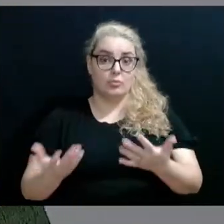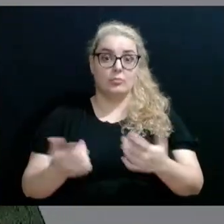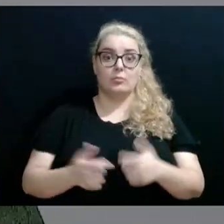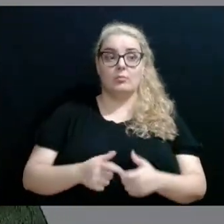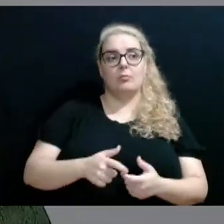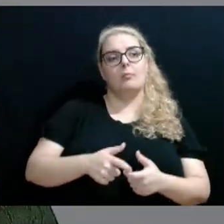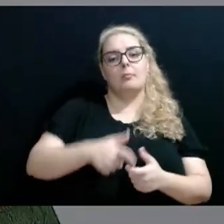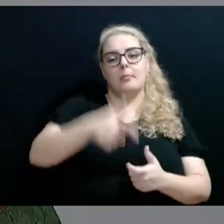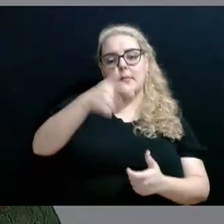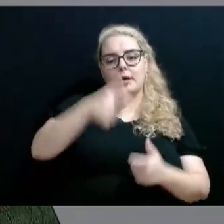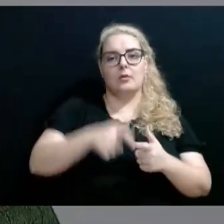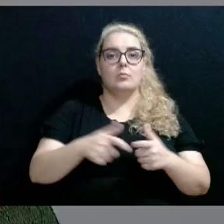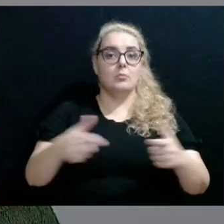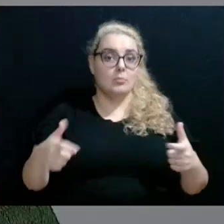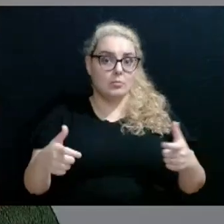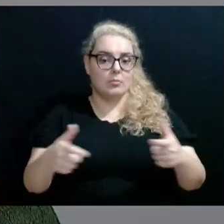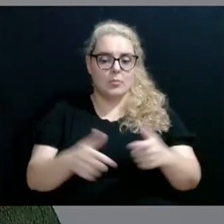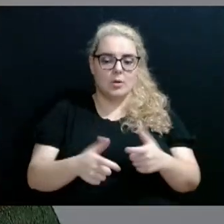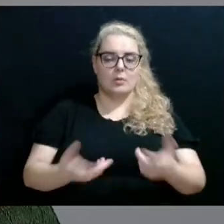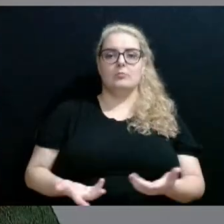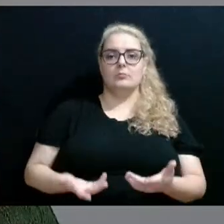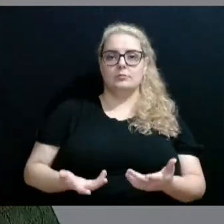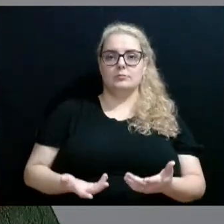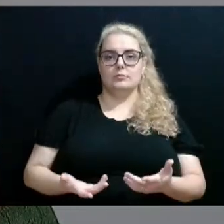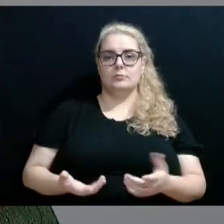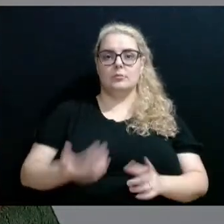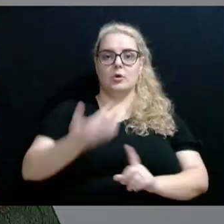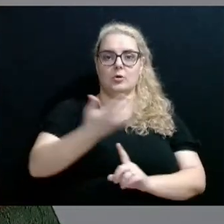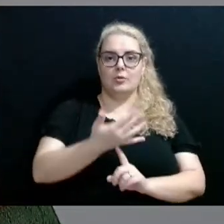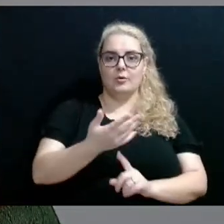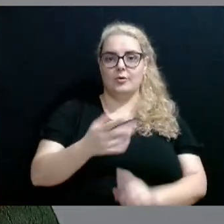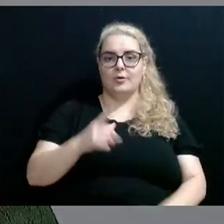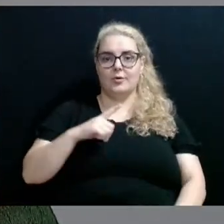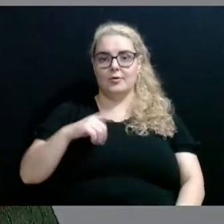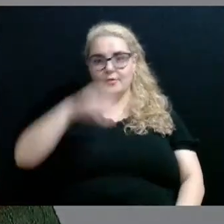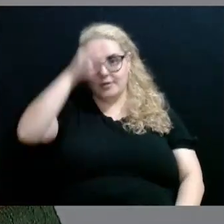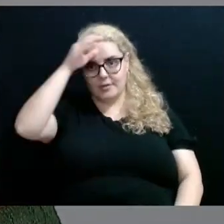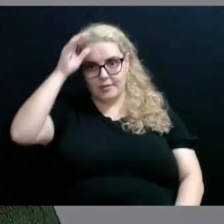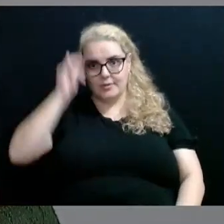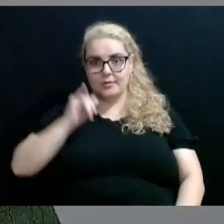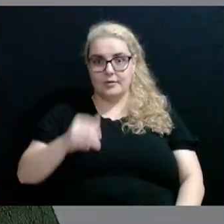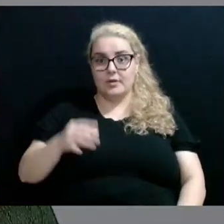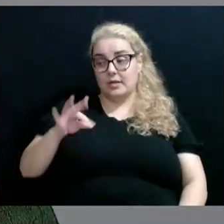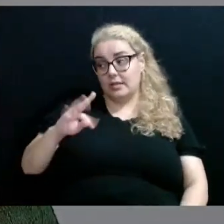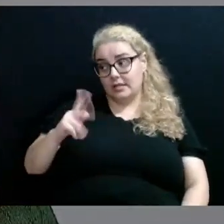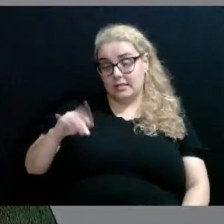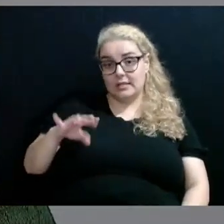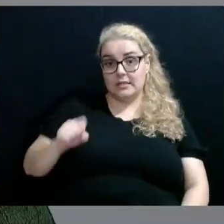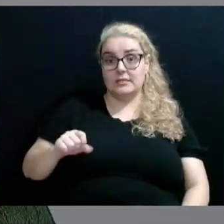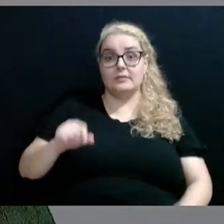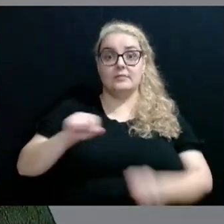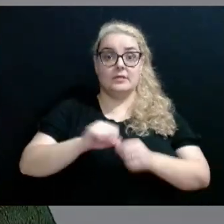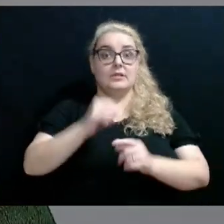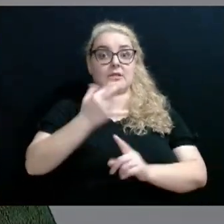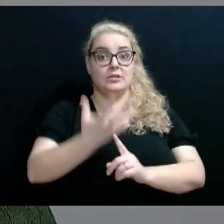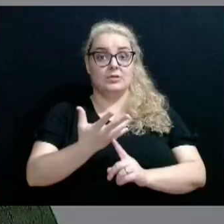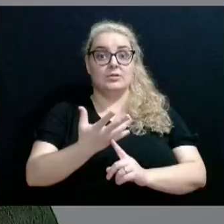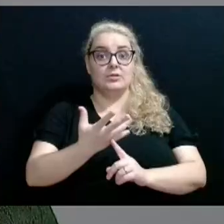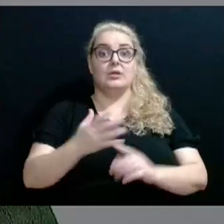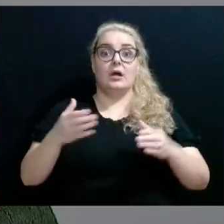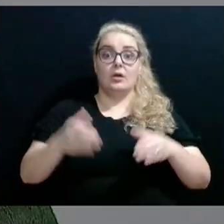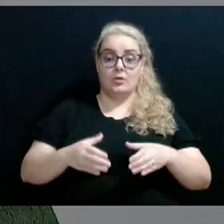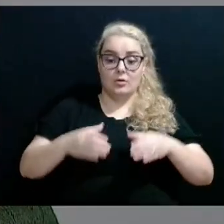menores, como que faz para colocar a vela? Eu até tenho uma cliente que ela falou, Thaís, eu fazia só a vela, agora eu já ponho dentro de um potinho, porque